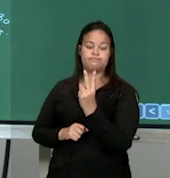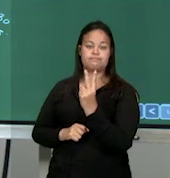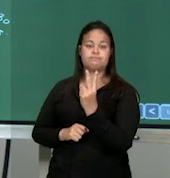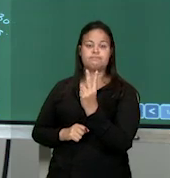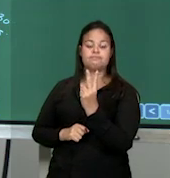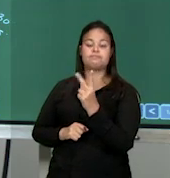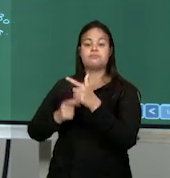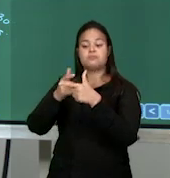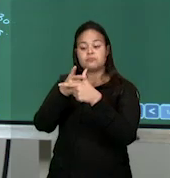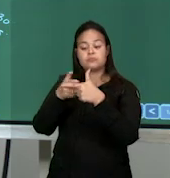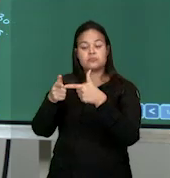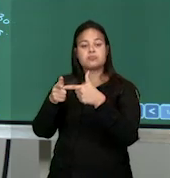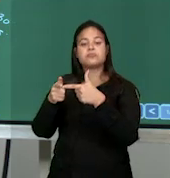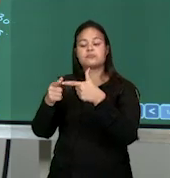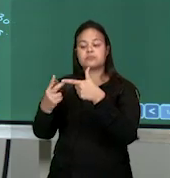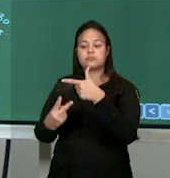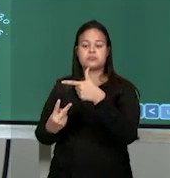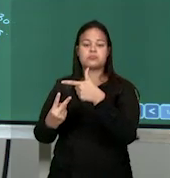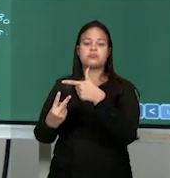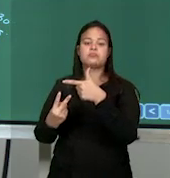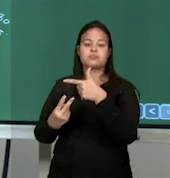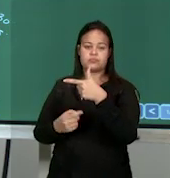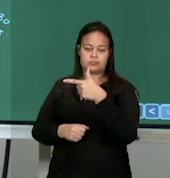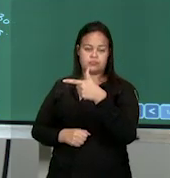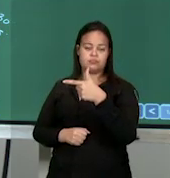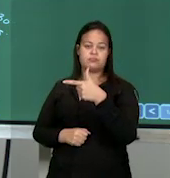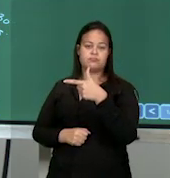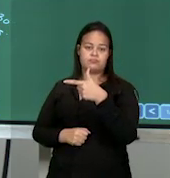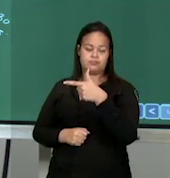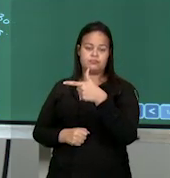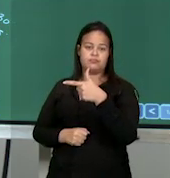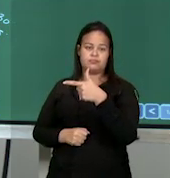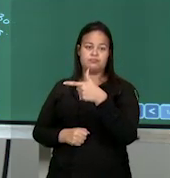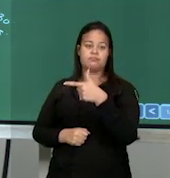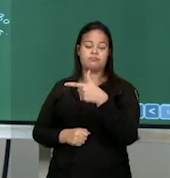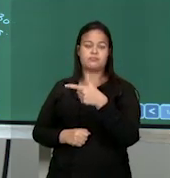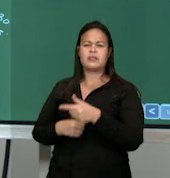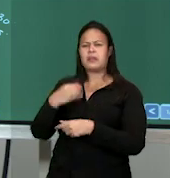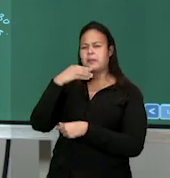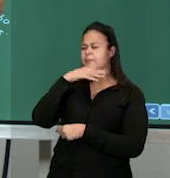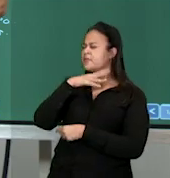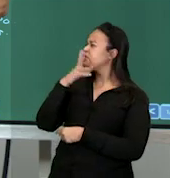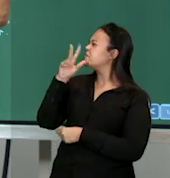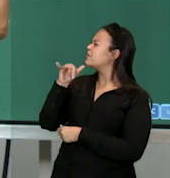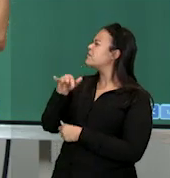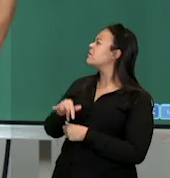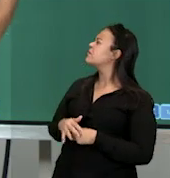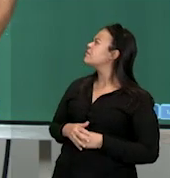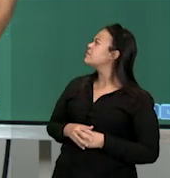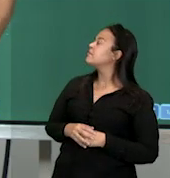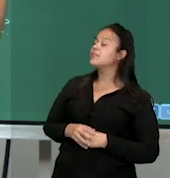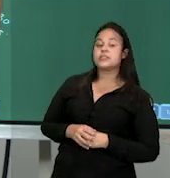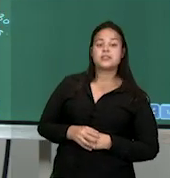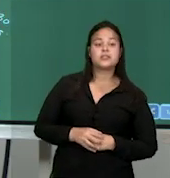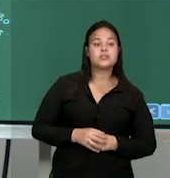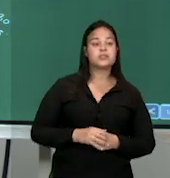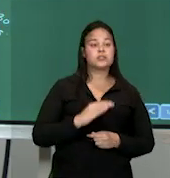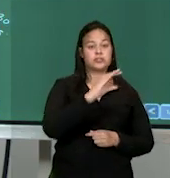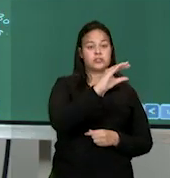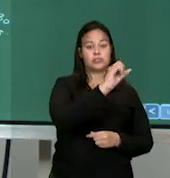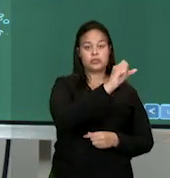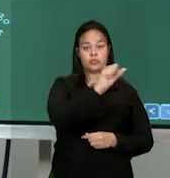divido por 2. E aí você vai perceber que o cosseno